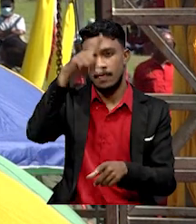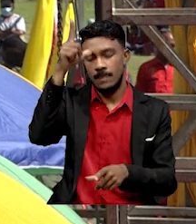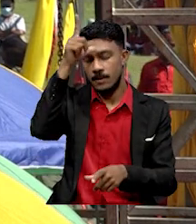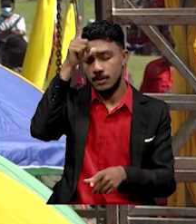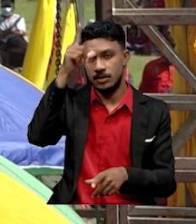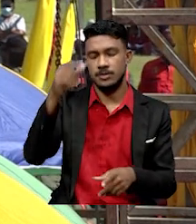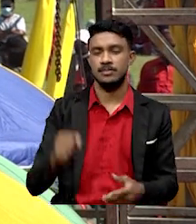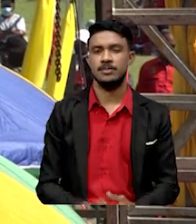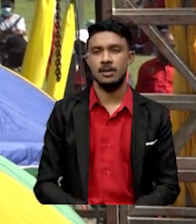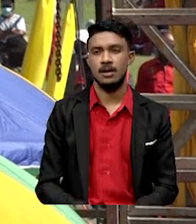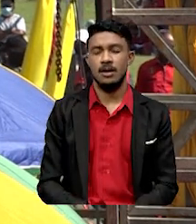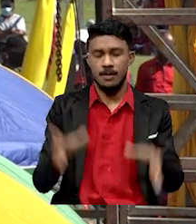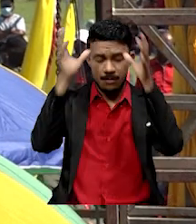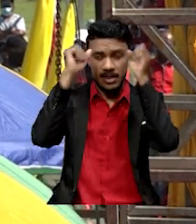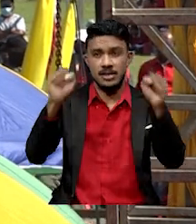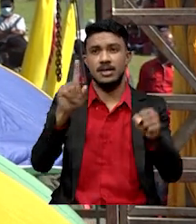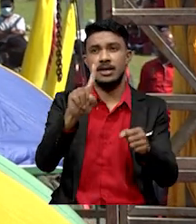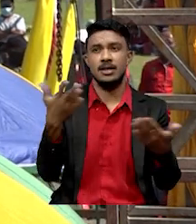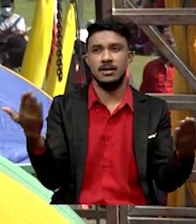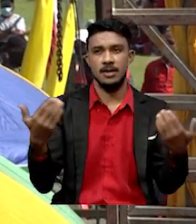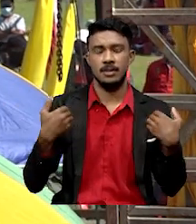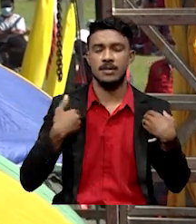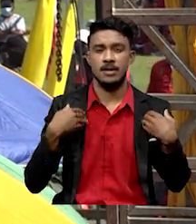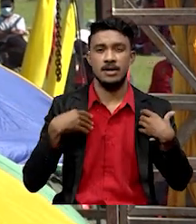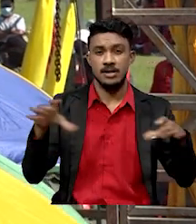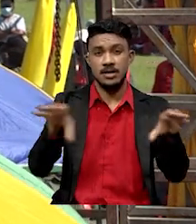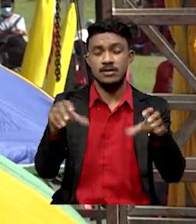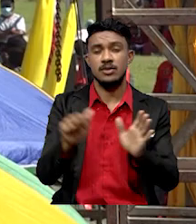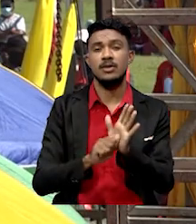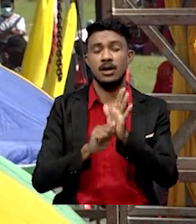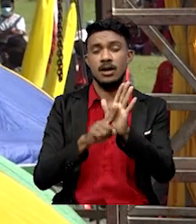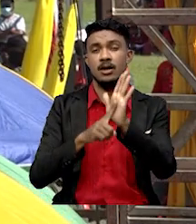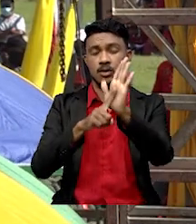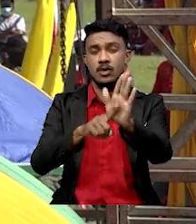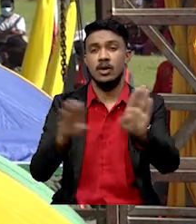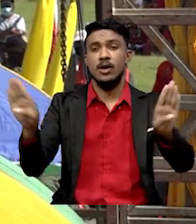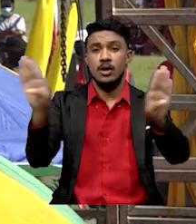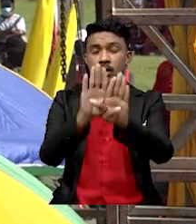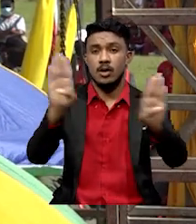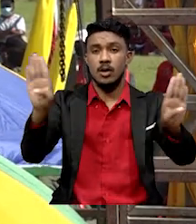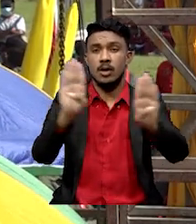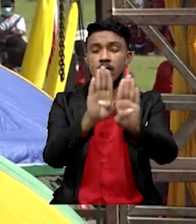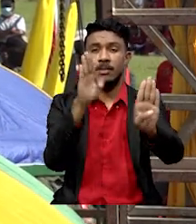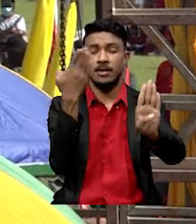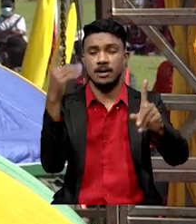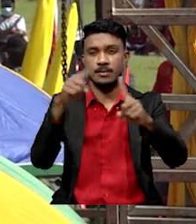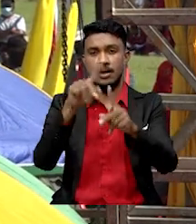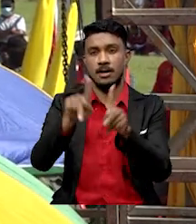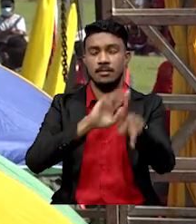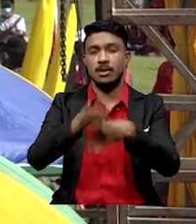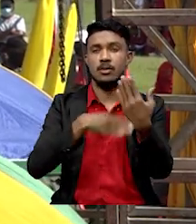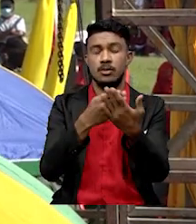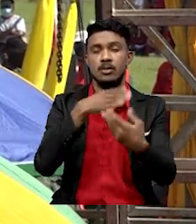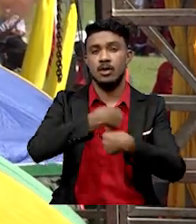requisitos. Presidente ida nebema que ne mandato a tudo. Lo que aromata no ba povo toma, no halo diálogo